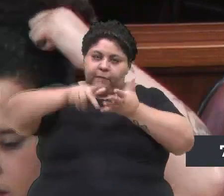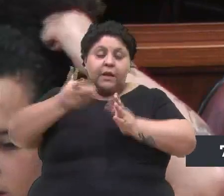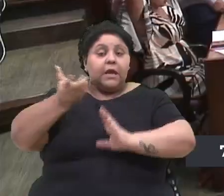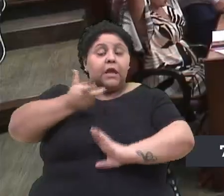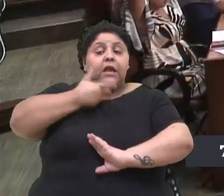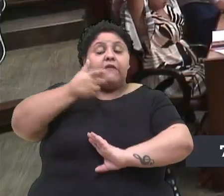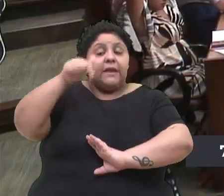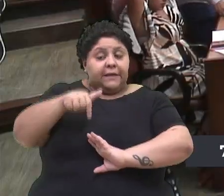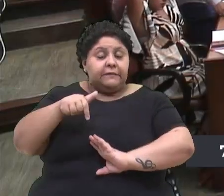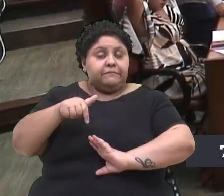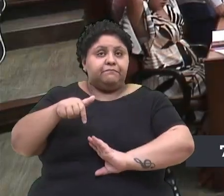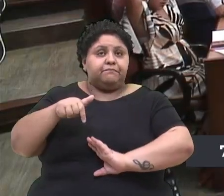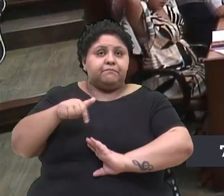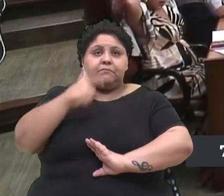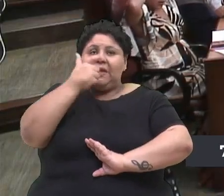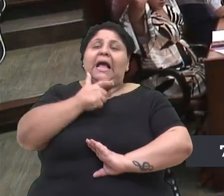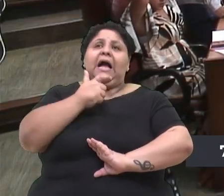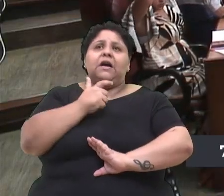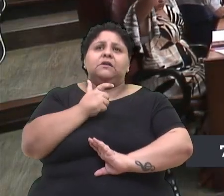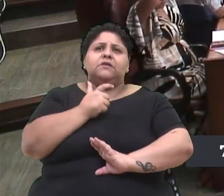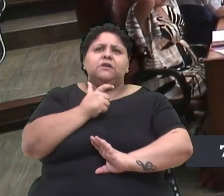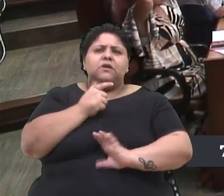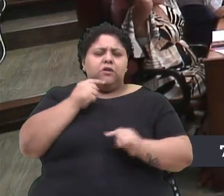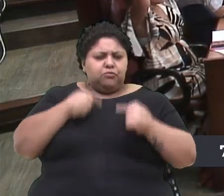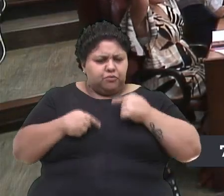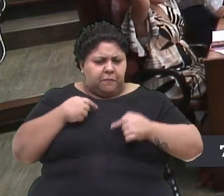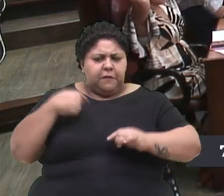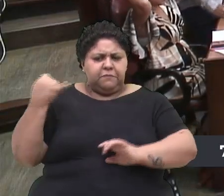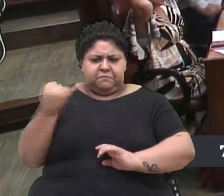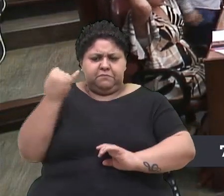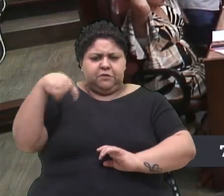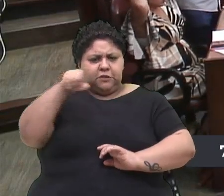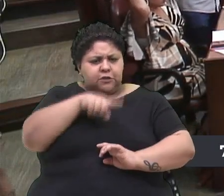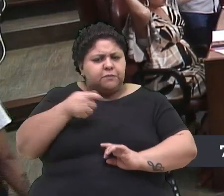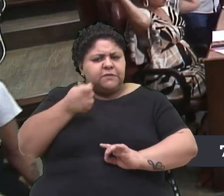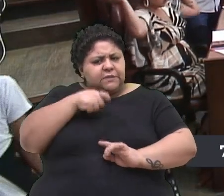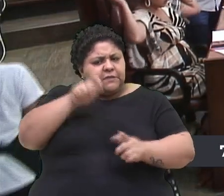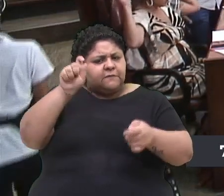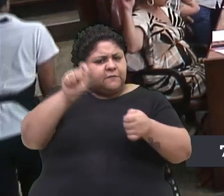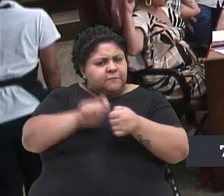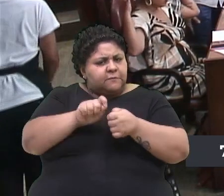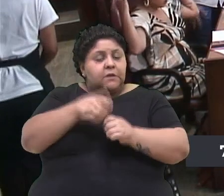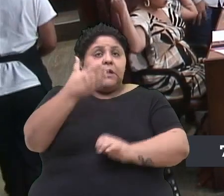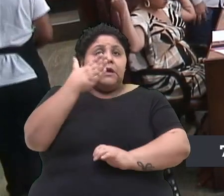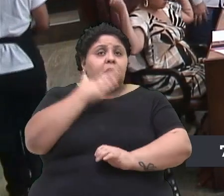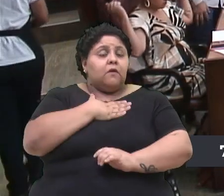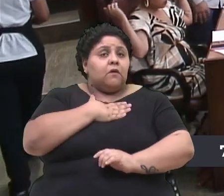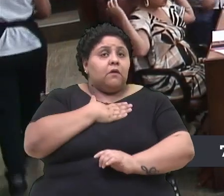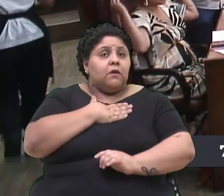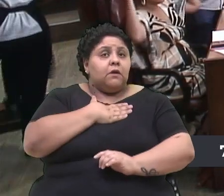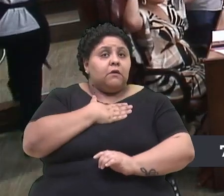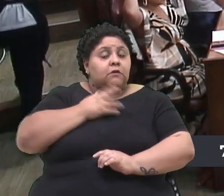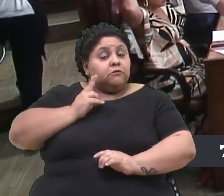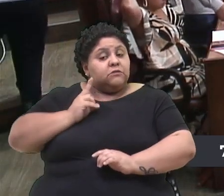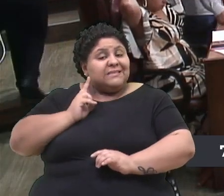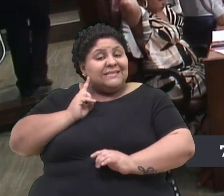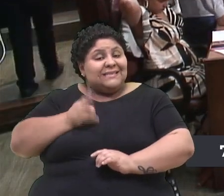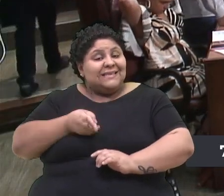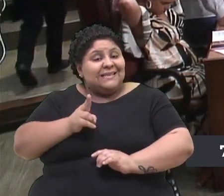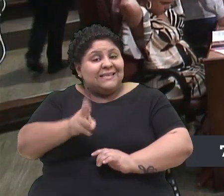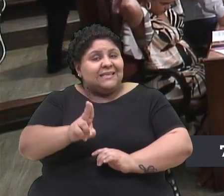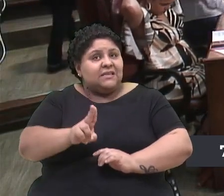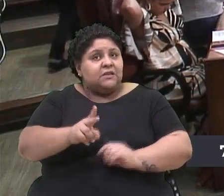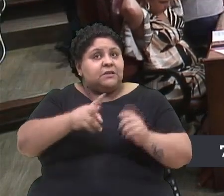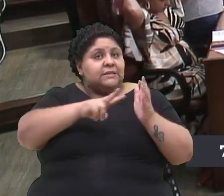que acho que é um debate importante que a gente precisa fazer. Eu sempre fui